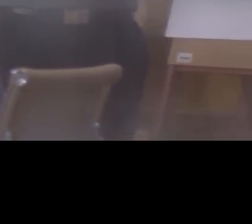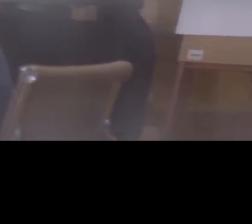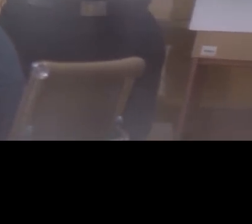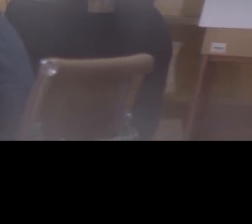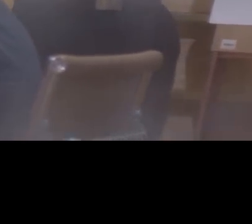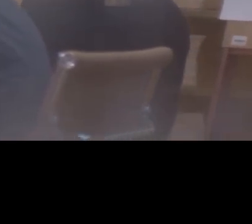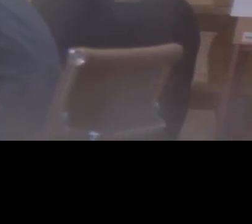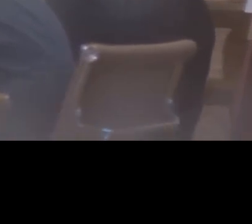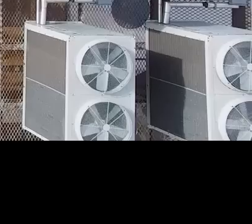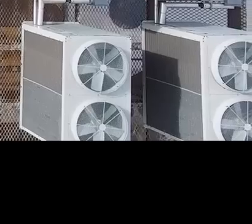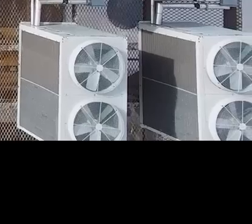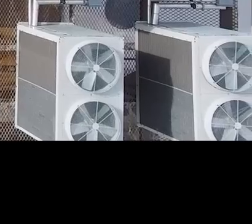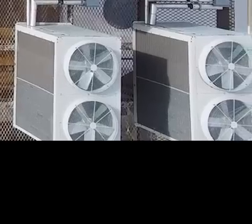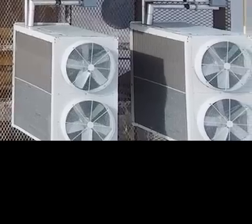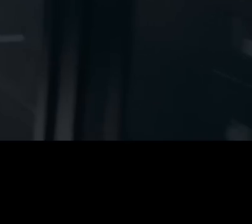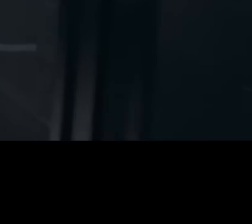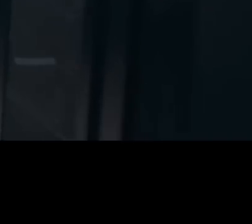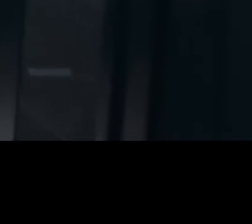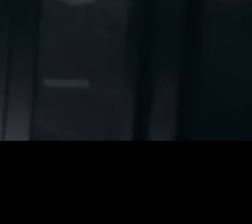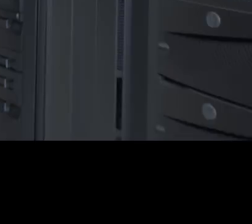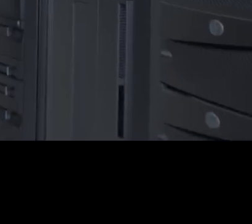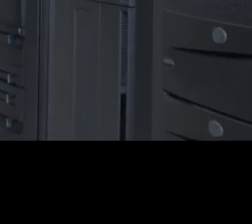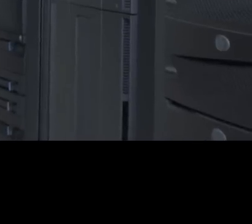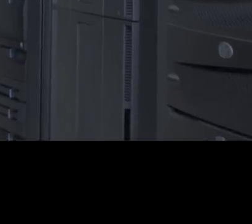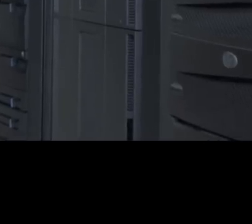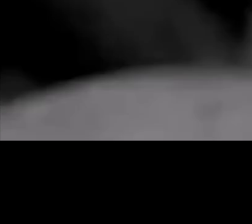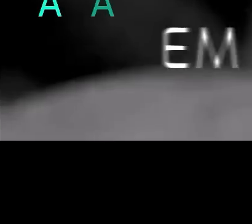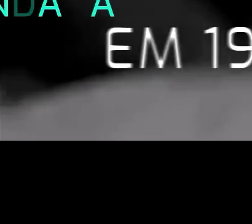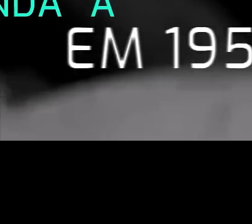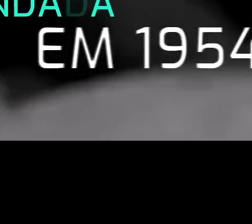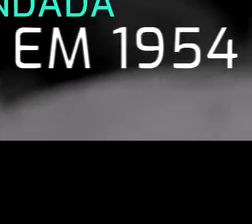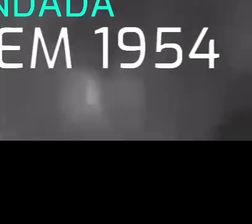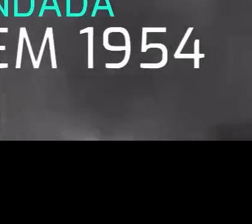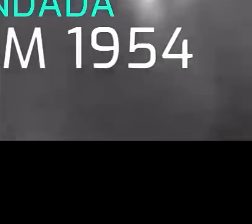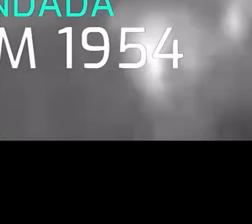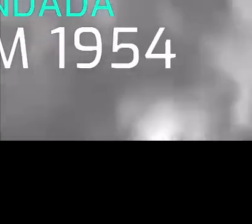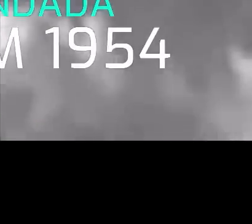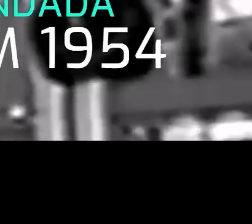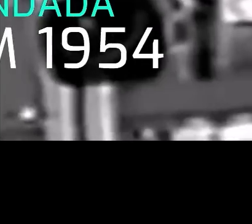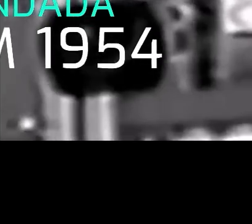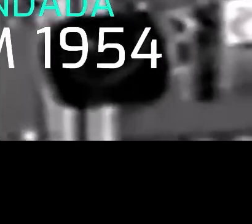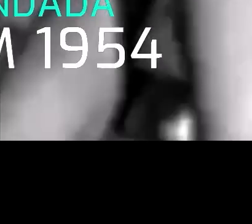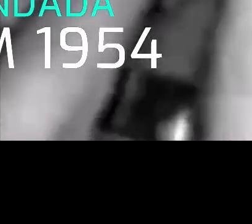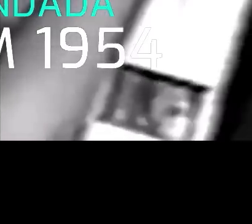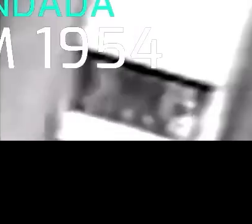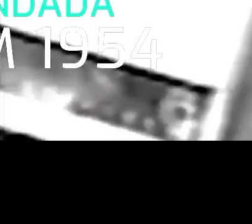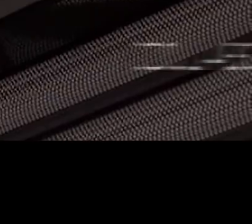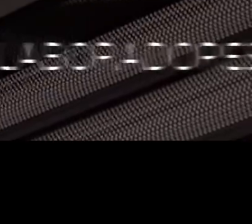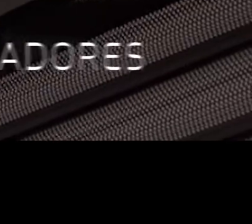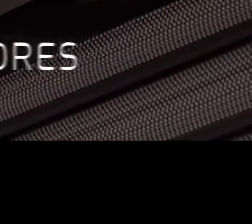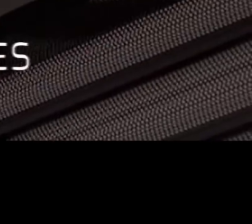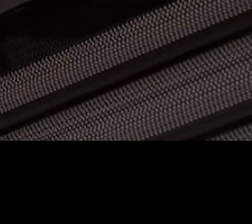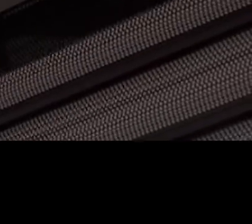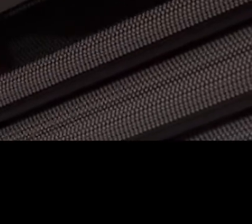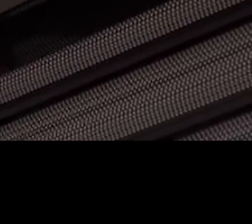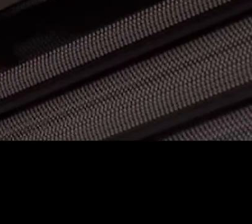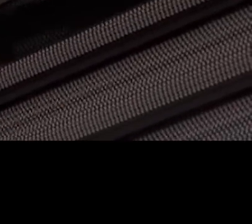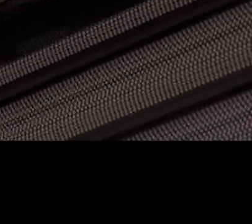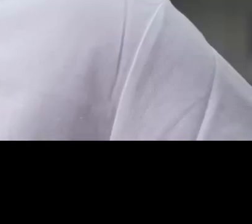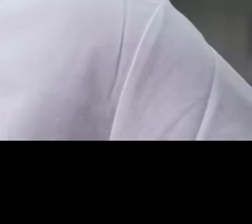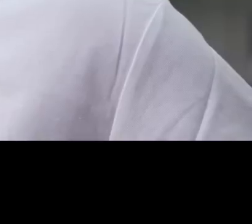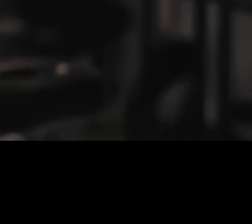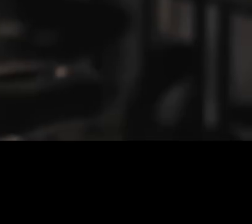com atendimento especializado em MPE e estrutura robusta como você nunca viu são 68 anos de mercado 4000